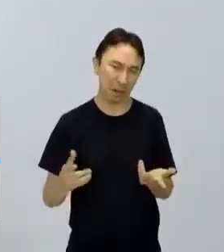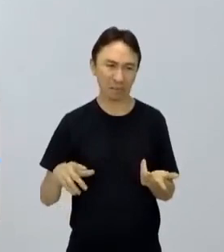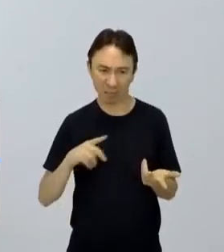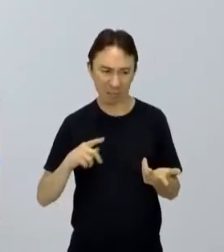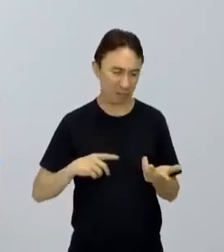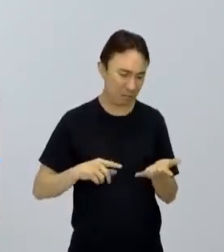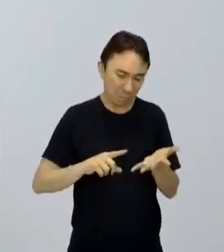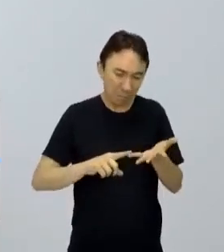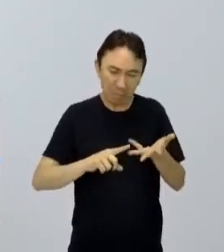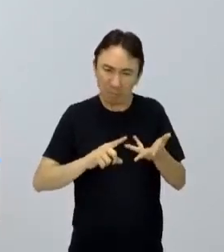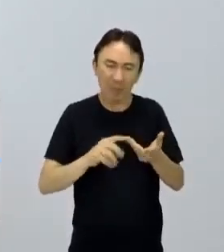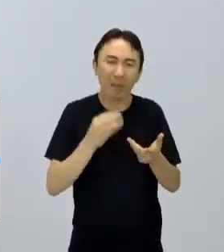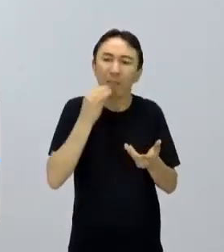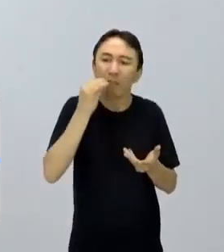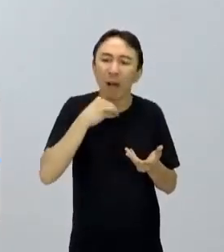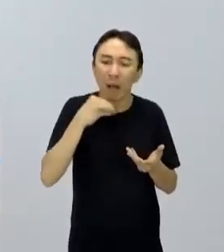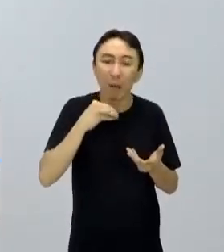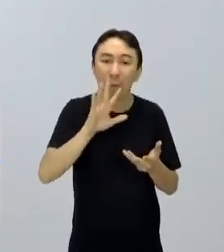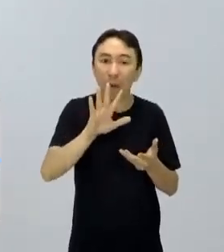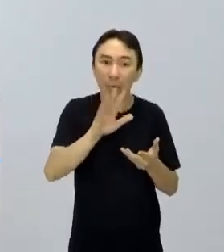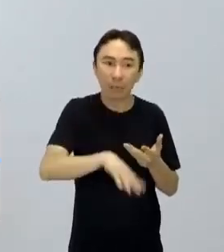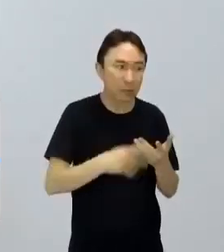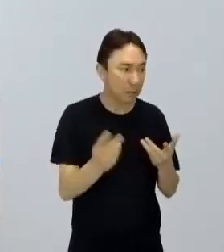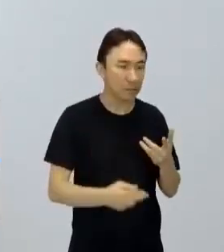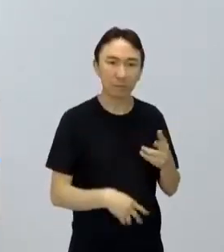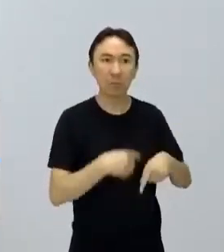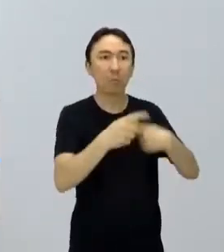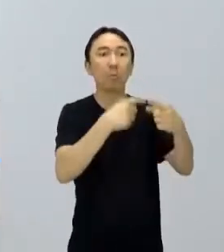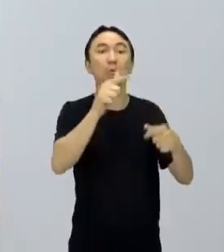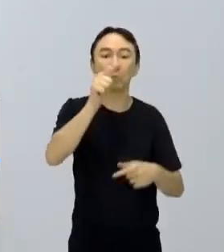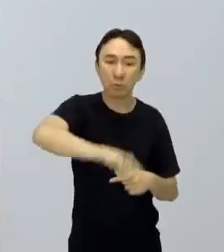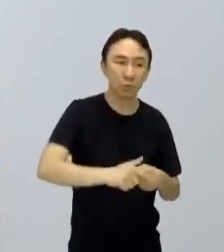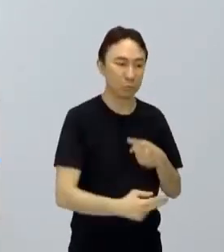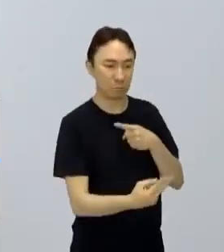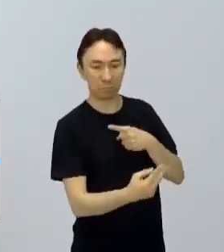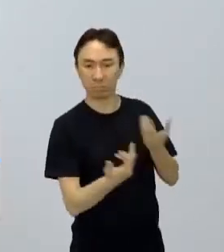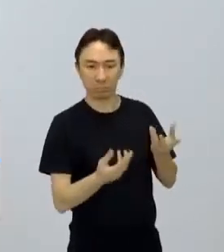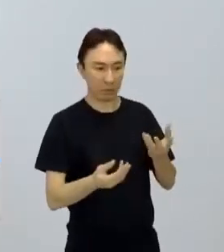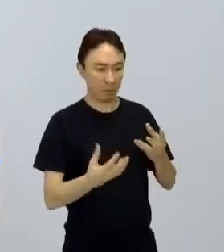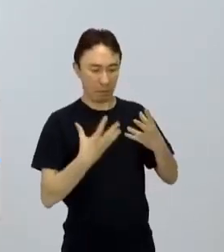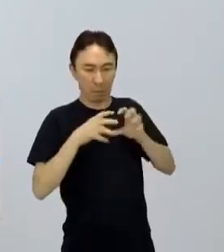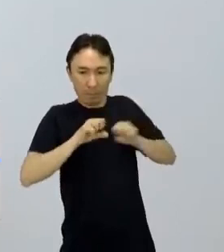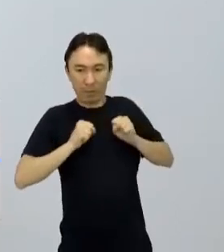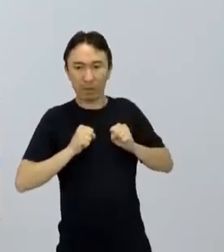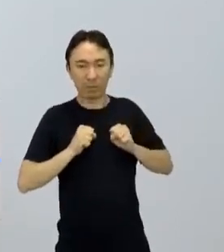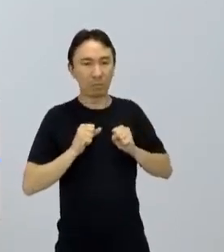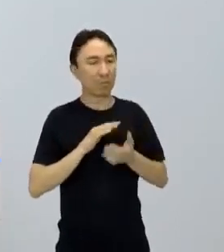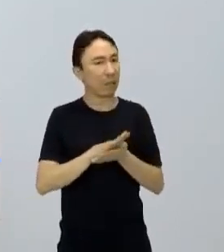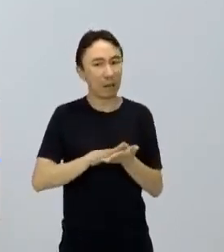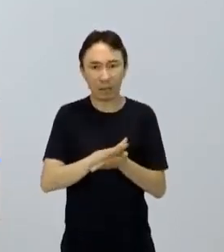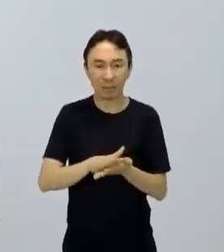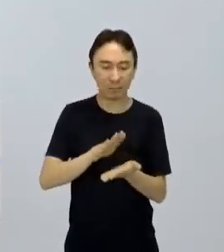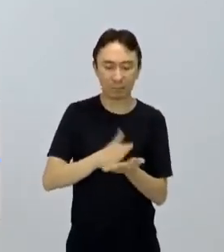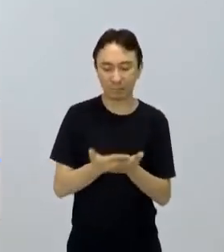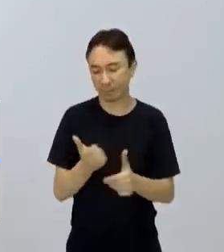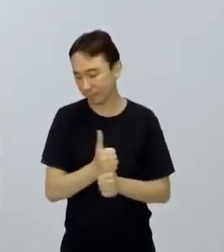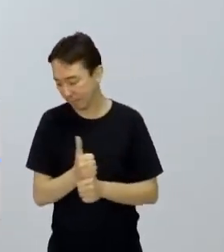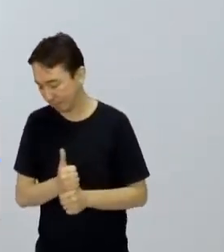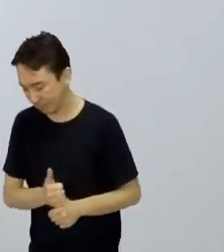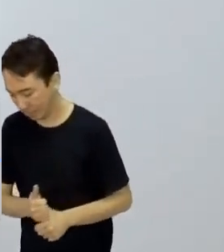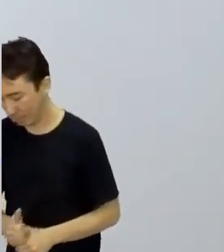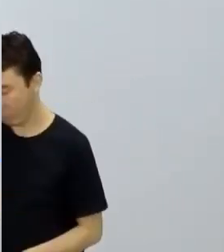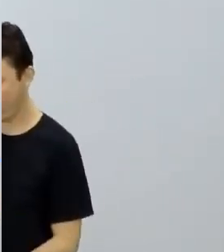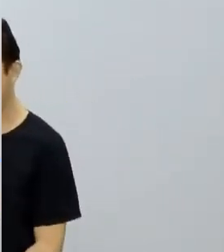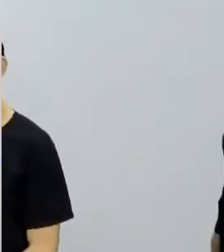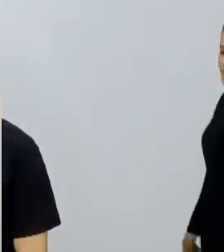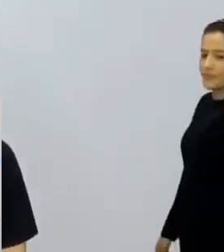varíola, mas nunca mais pegaria varíola. Olha só que interessante. E isso era conhecido, de acordo aí com os registros, muito antes do Jenner, né?